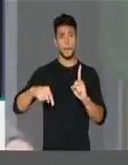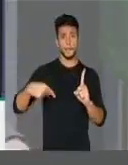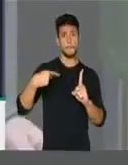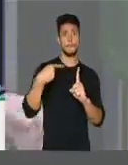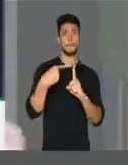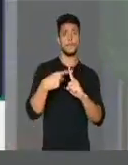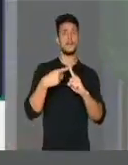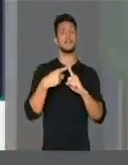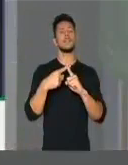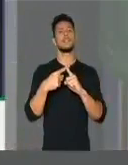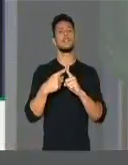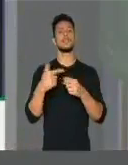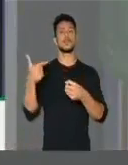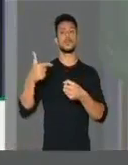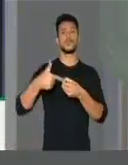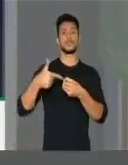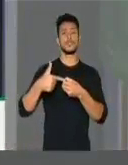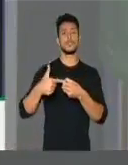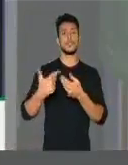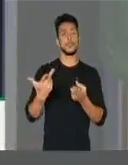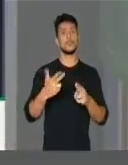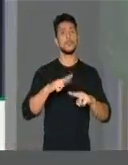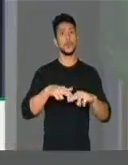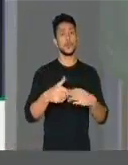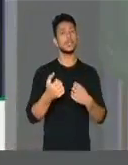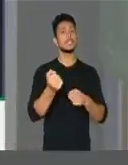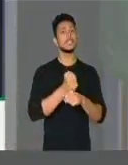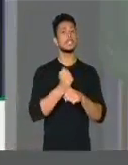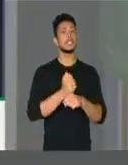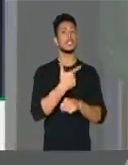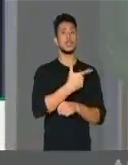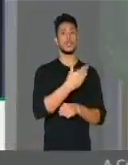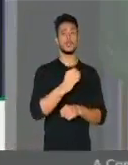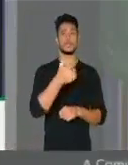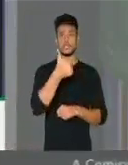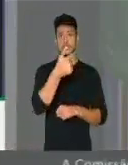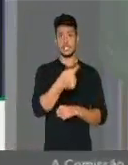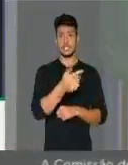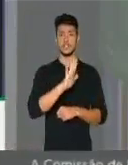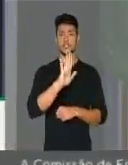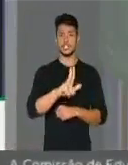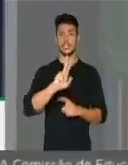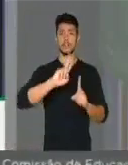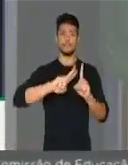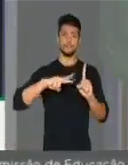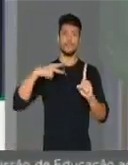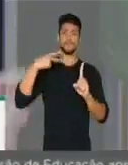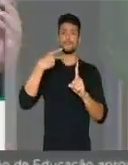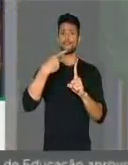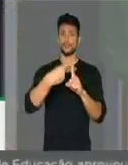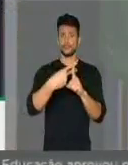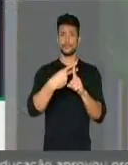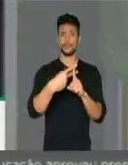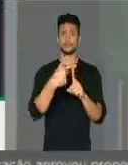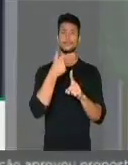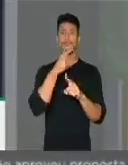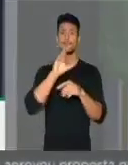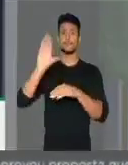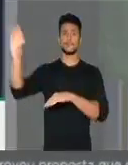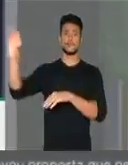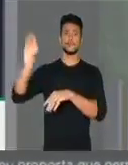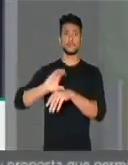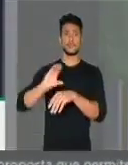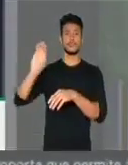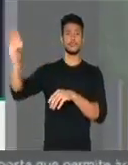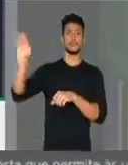já que esse ano de 17, inclusive, aumentamos de maneira significativa a importação